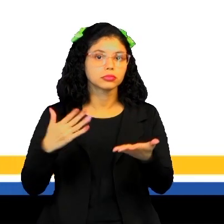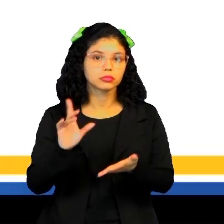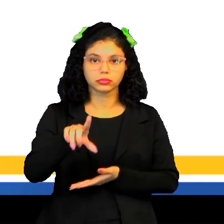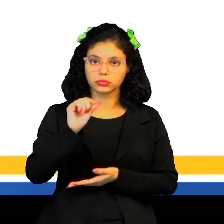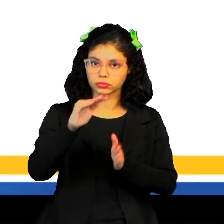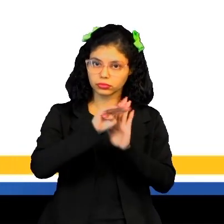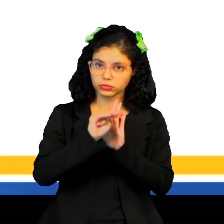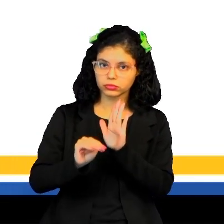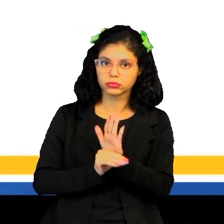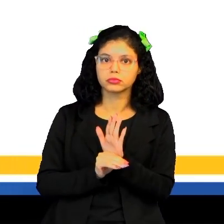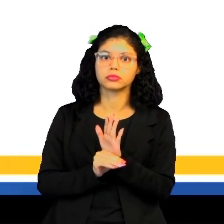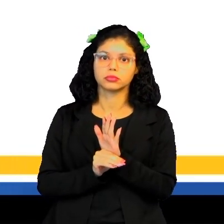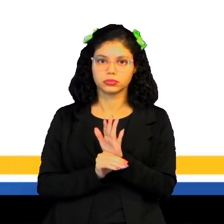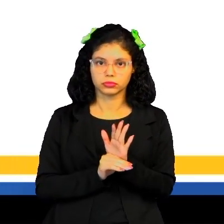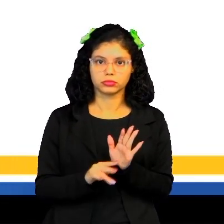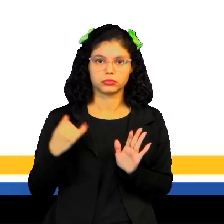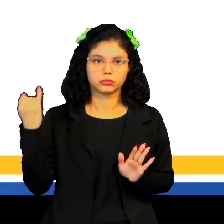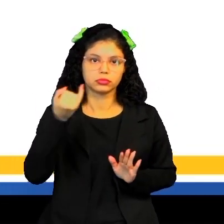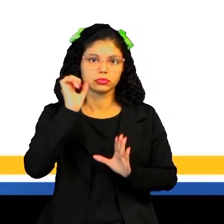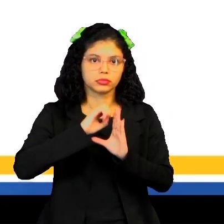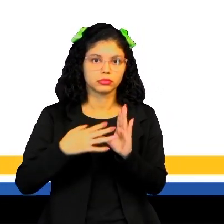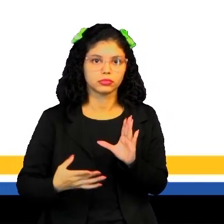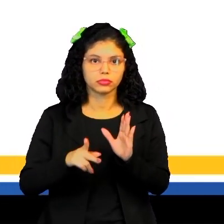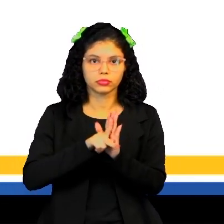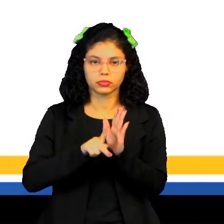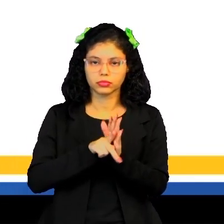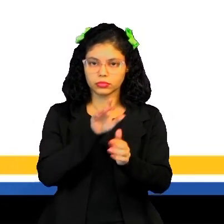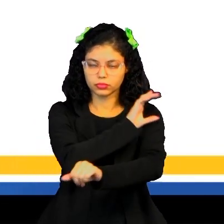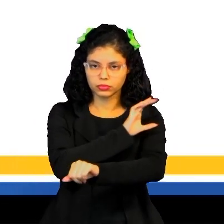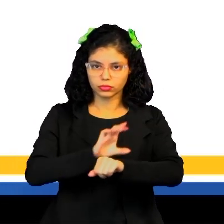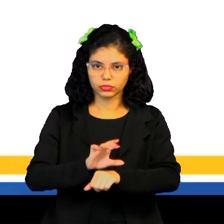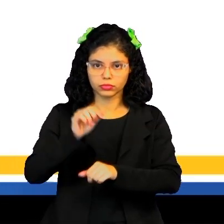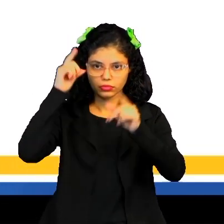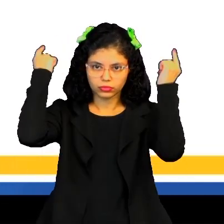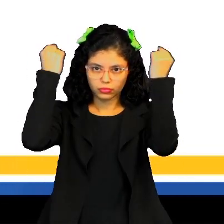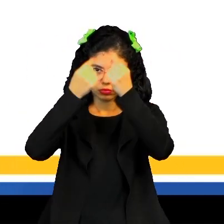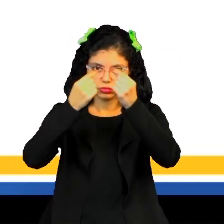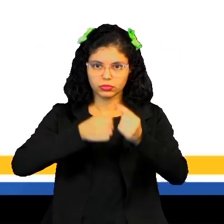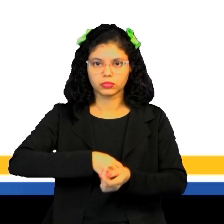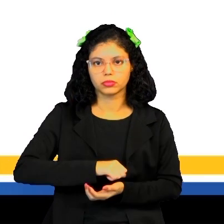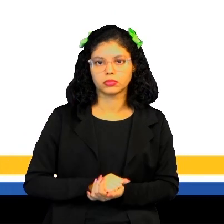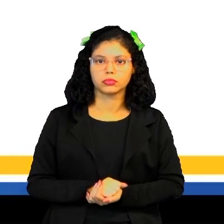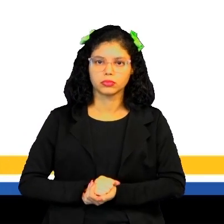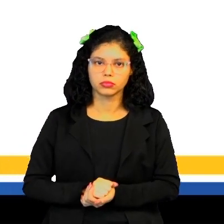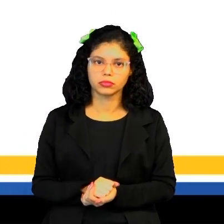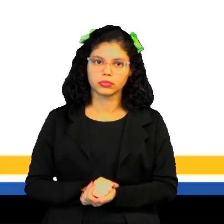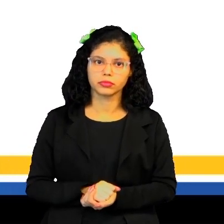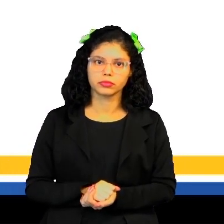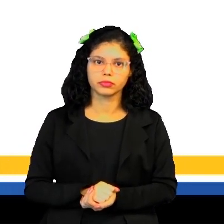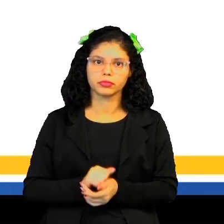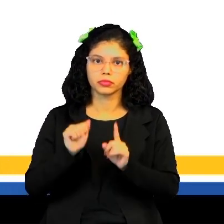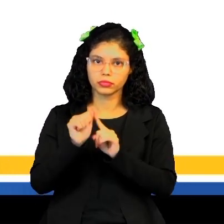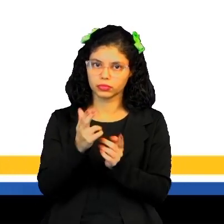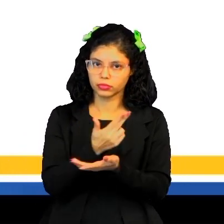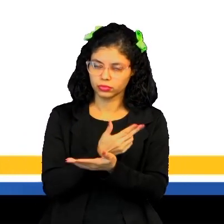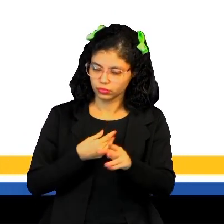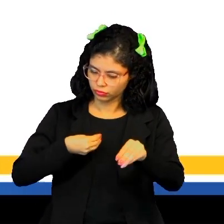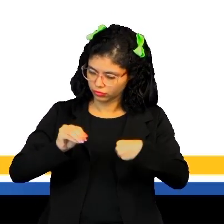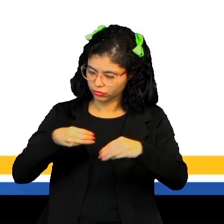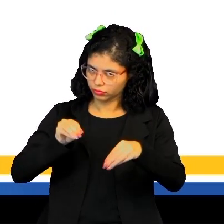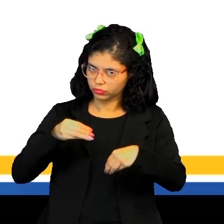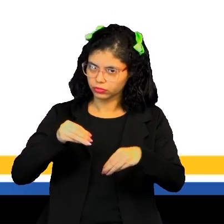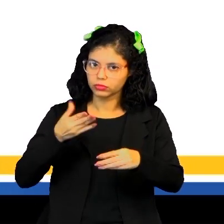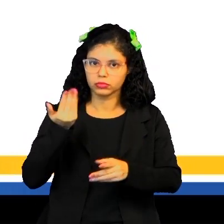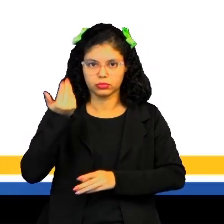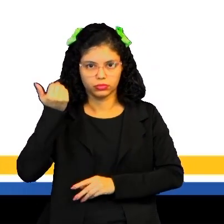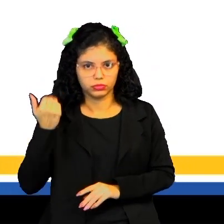Qual das alternativas abaixo aponta uma importante característica da cultura da Grécia Antiga? As artes plásticas da